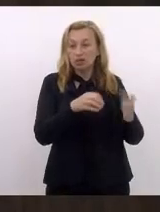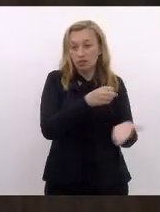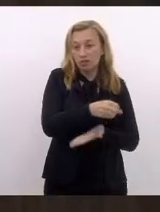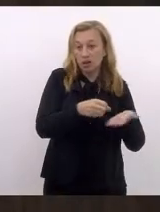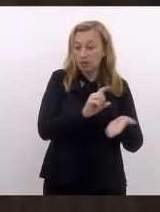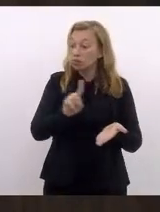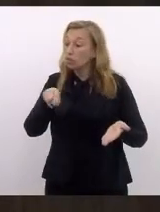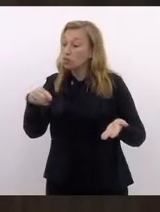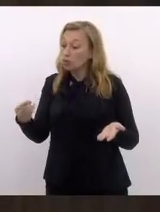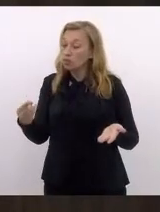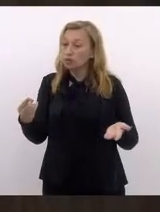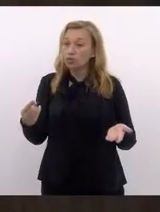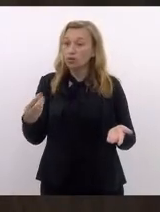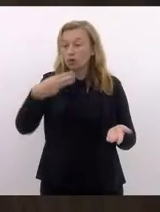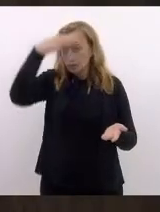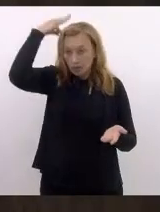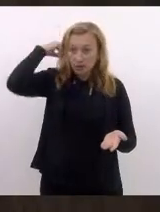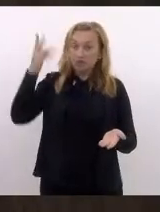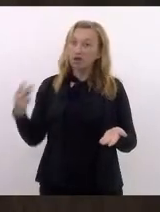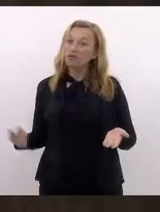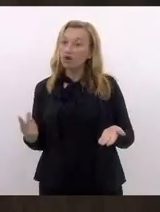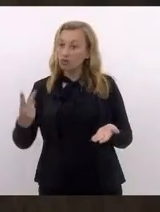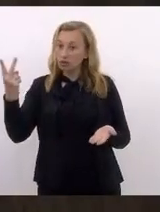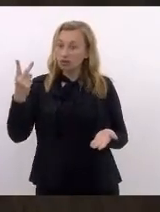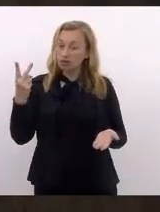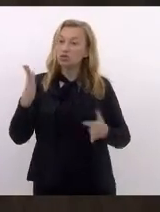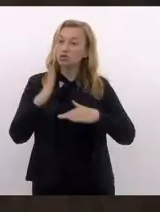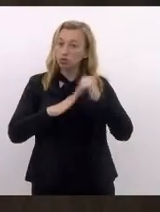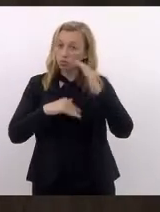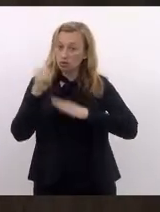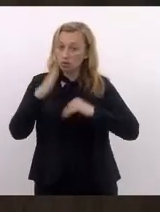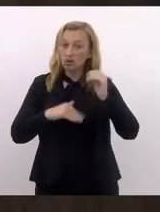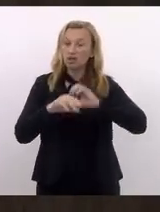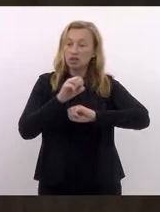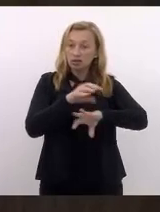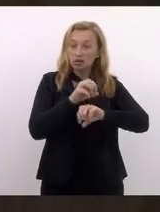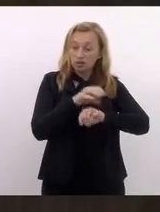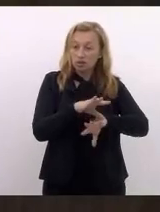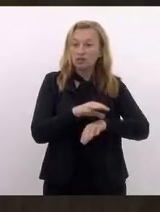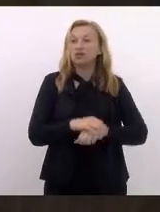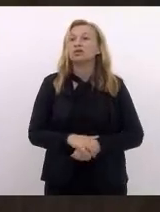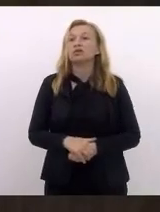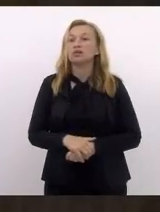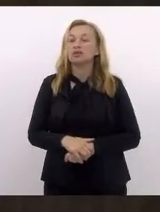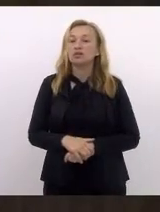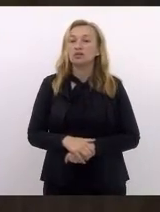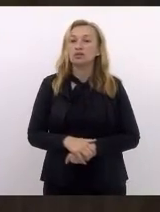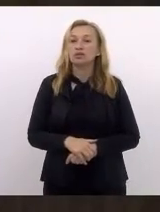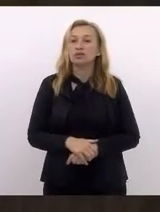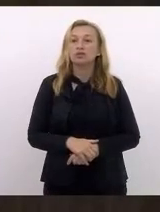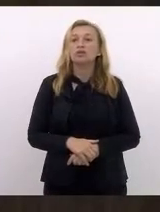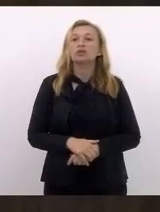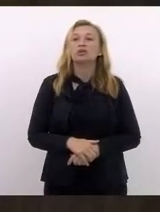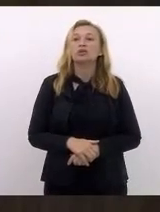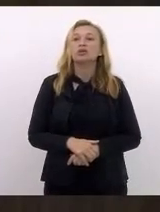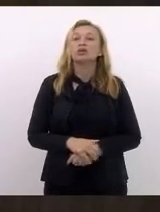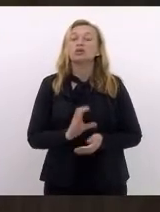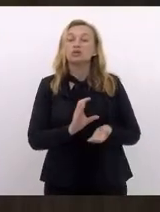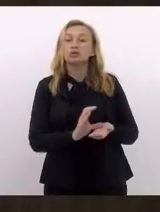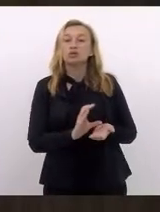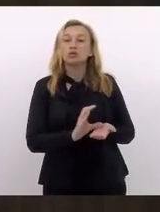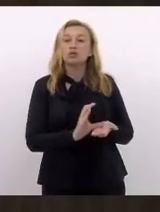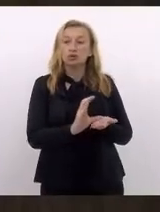Básica e por outro lado macho a valorização dos profissionais da educação Inclusive das receitas do fundeb